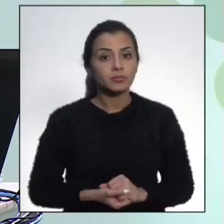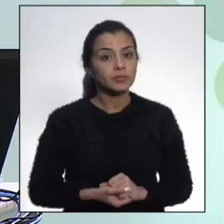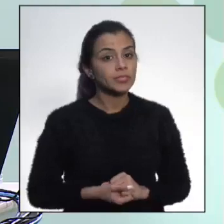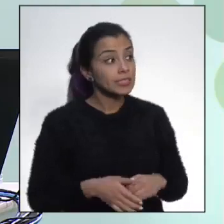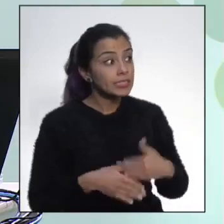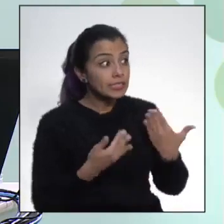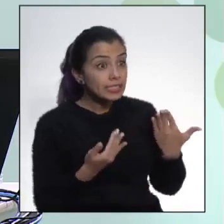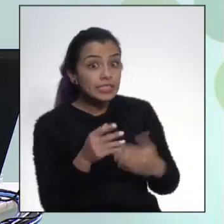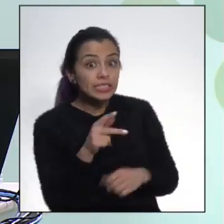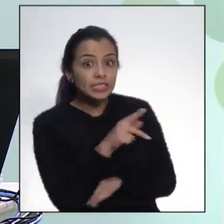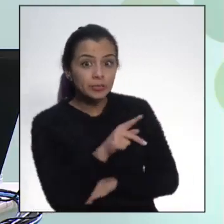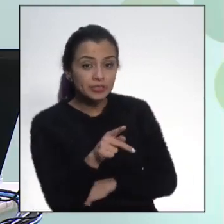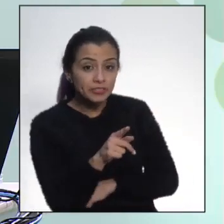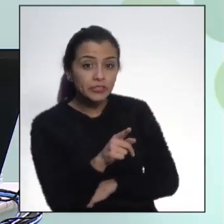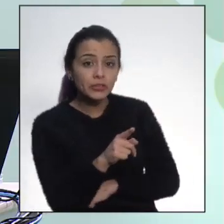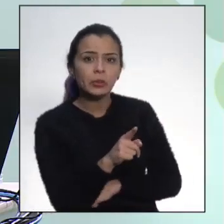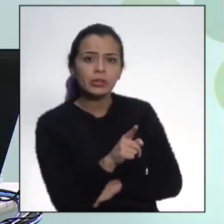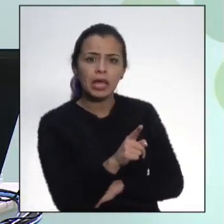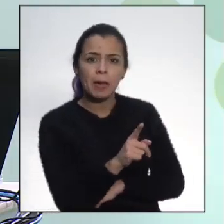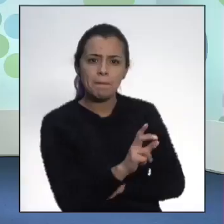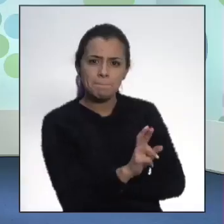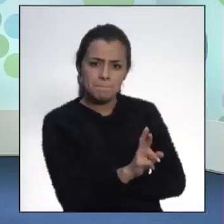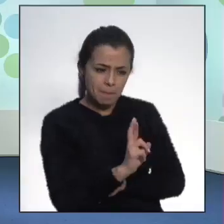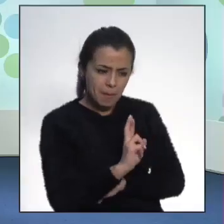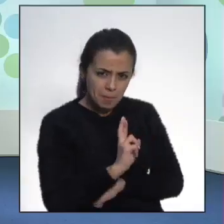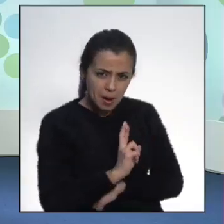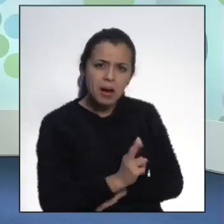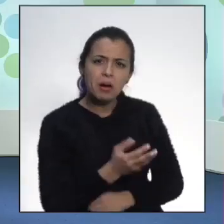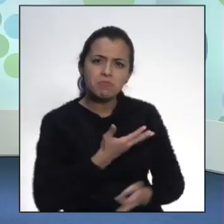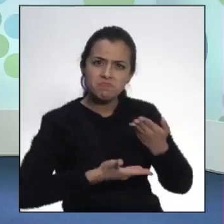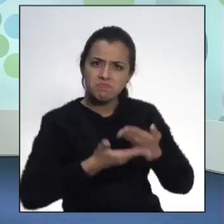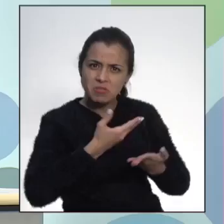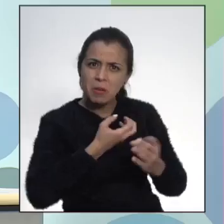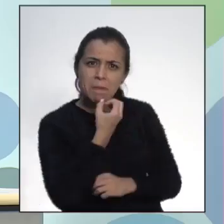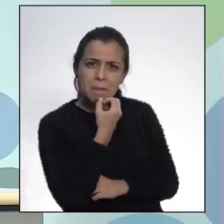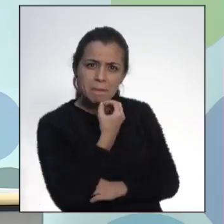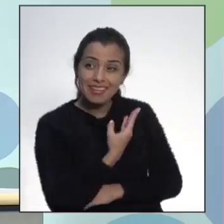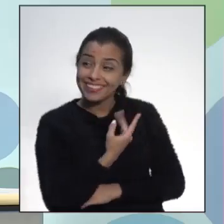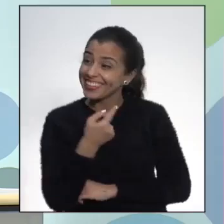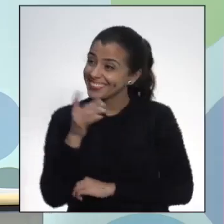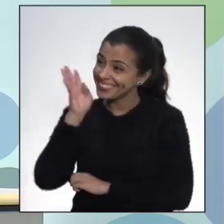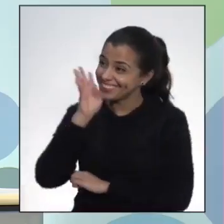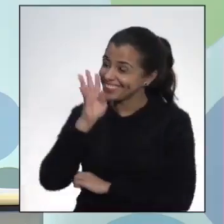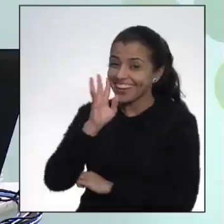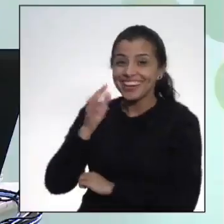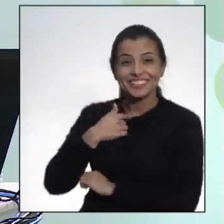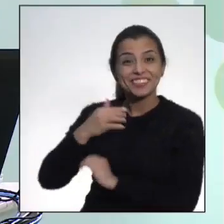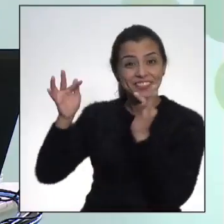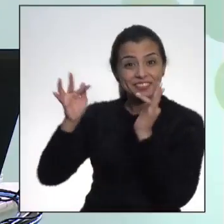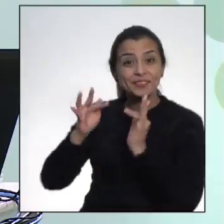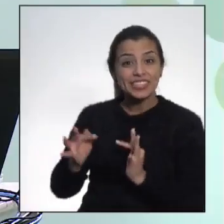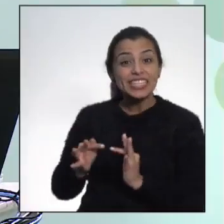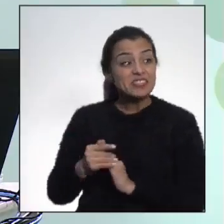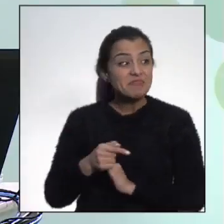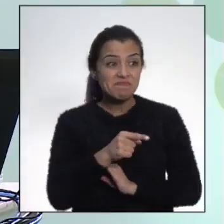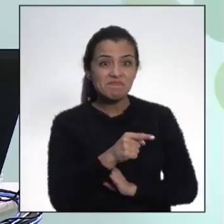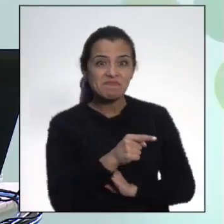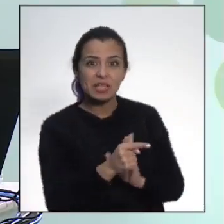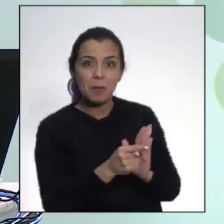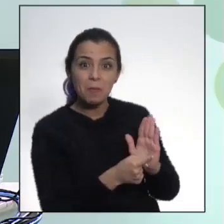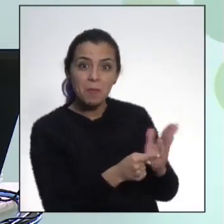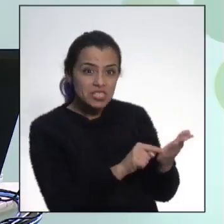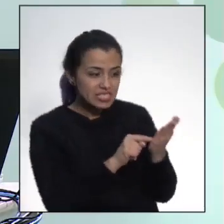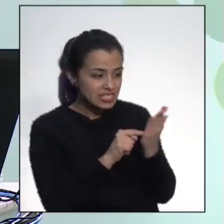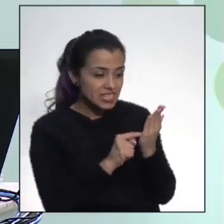Então, professor Mauro, aqui a turma está interagindo bem. Nossa, que legal, Eles viu? Que estão felicidade. estão mostrando que estão gostando da aula,